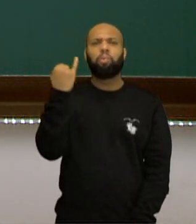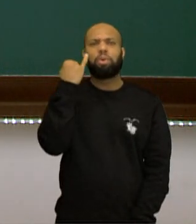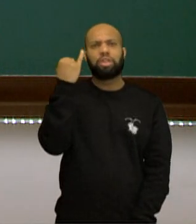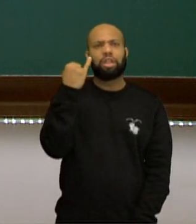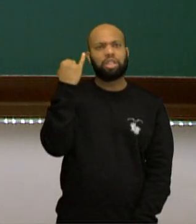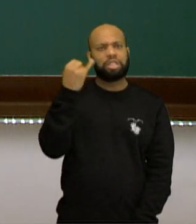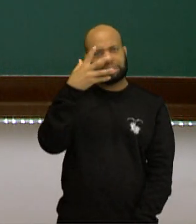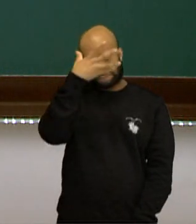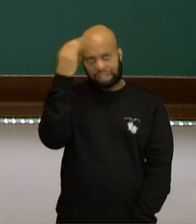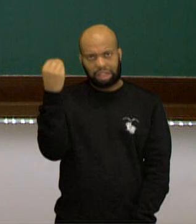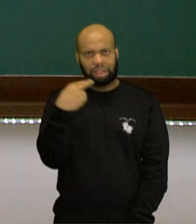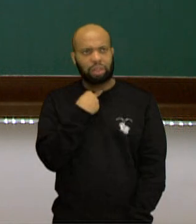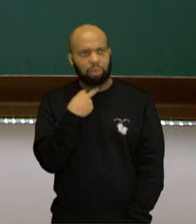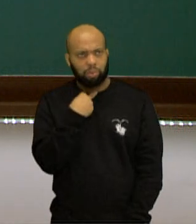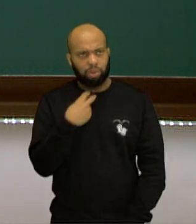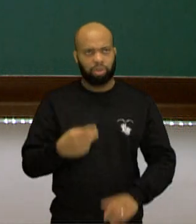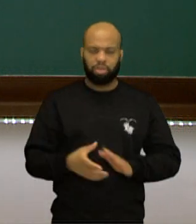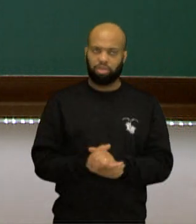pode esquecer?